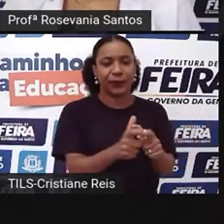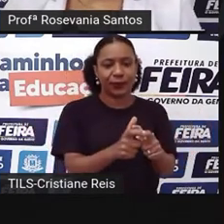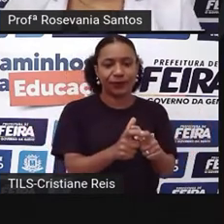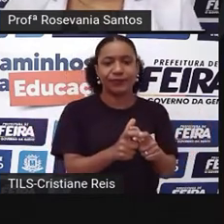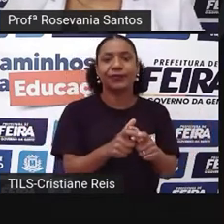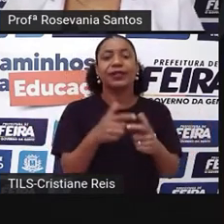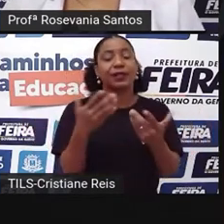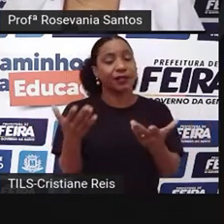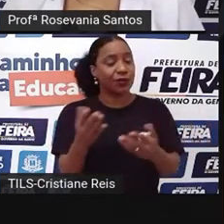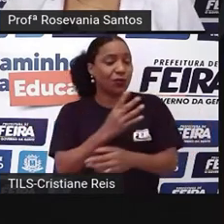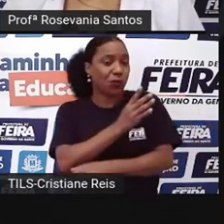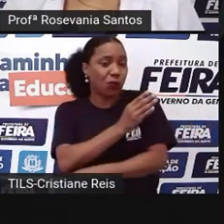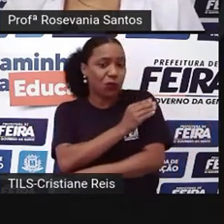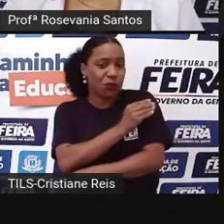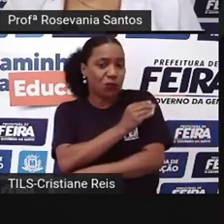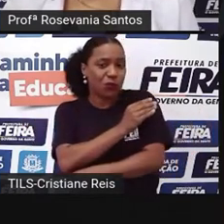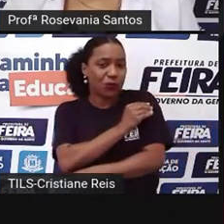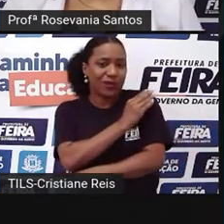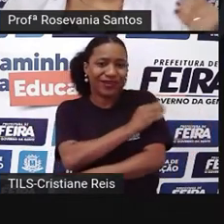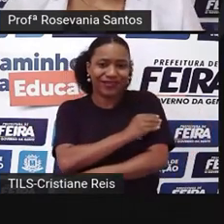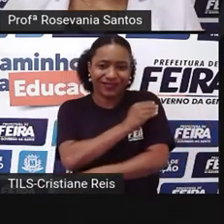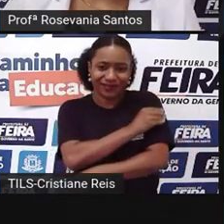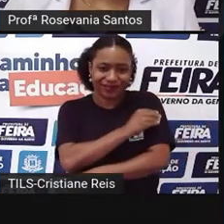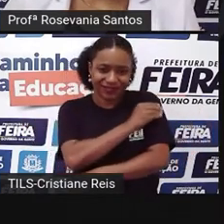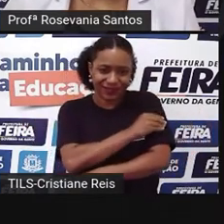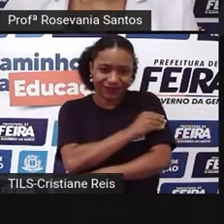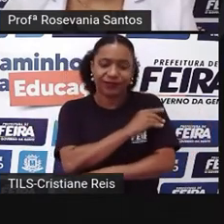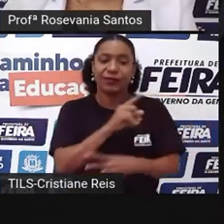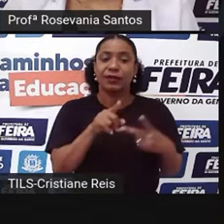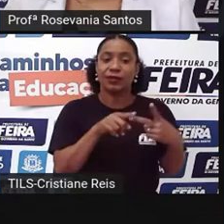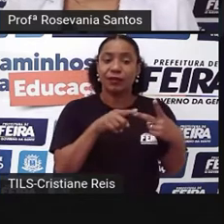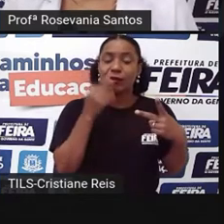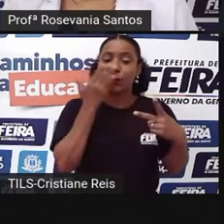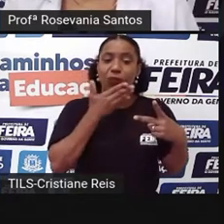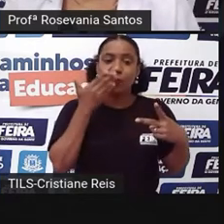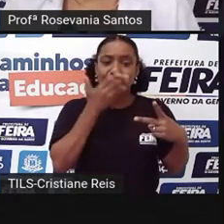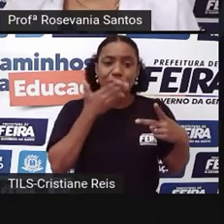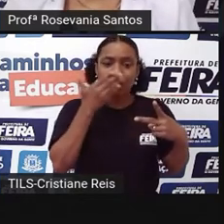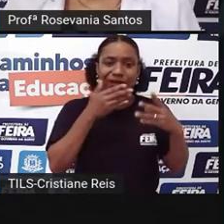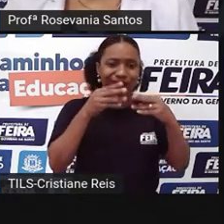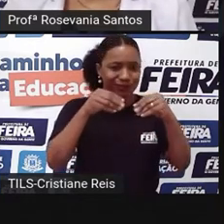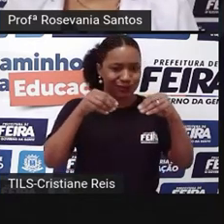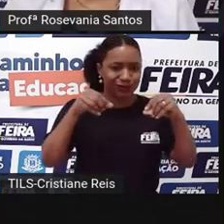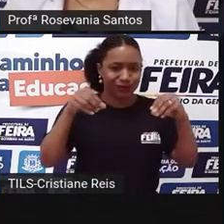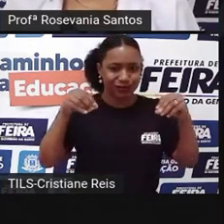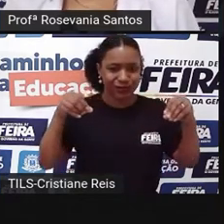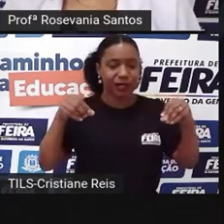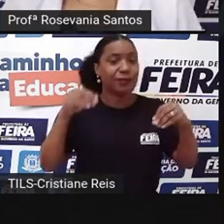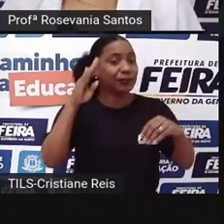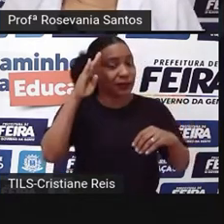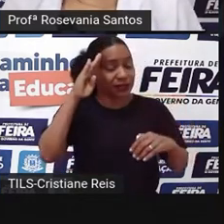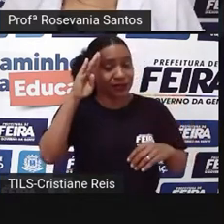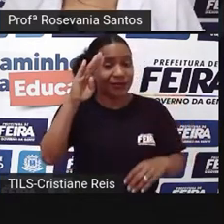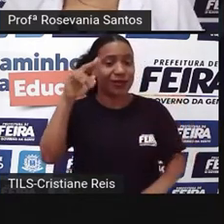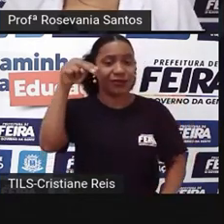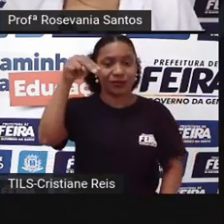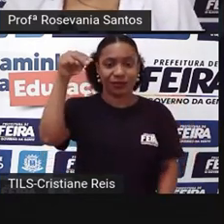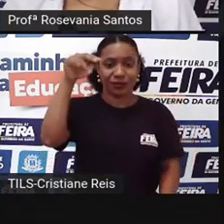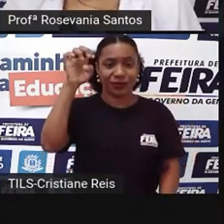açúcar e o algodão. O açúcar, principalmente na região Nordeste, né, o açúcar e o algodão na região Nordeste,